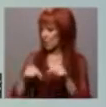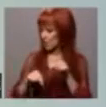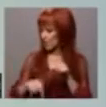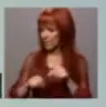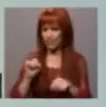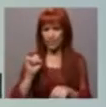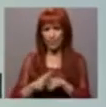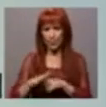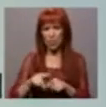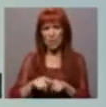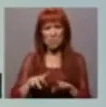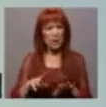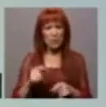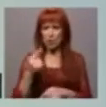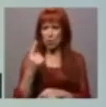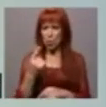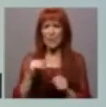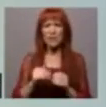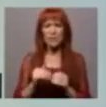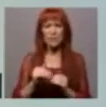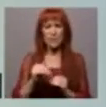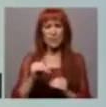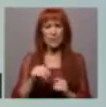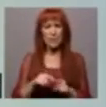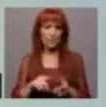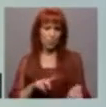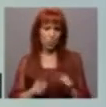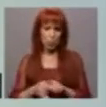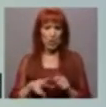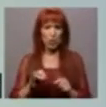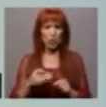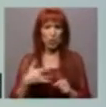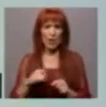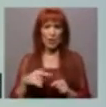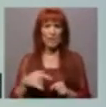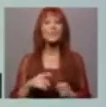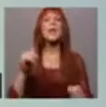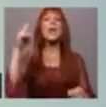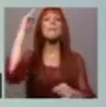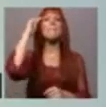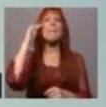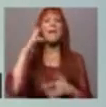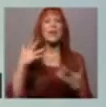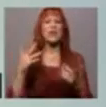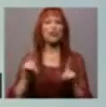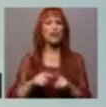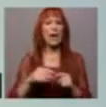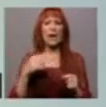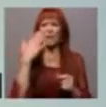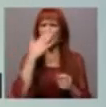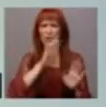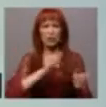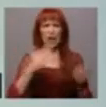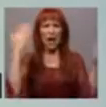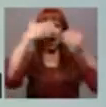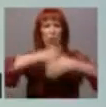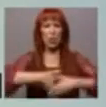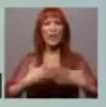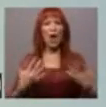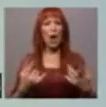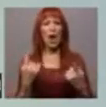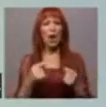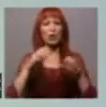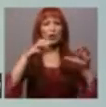são de sueste com cerca de 1 metro e vão passar a sudoeste. Na Madeira já passou a frente durante a noite, estamos agora com